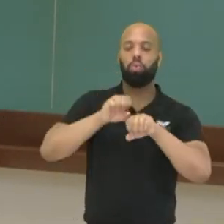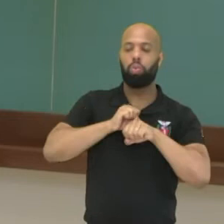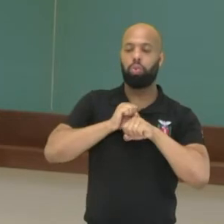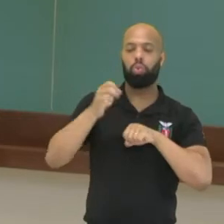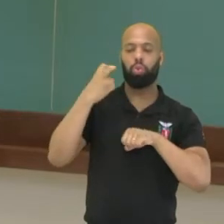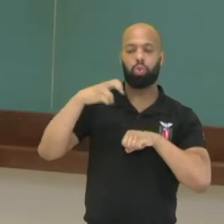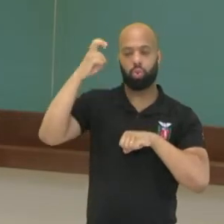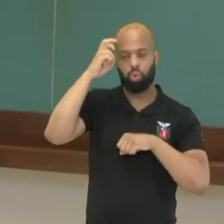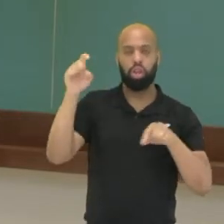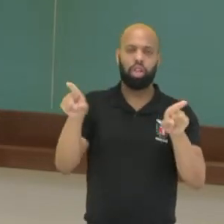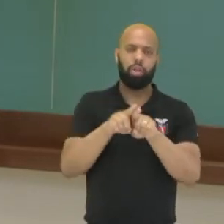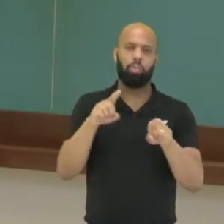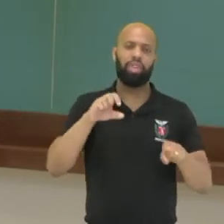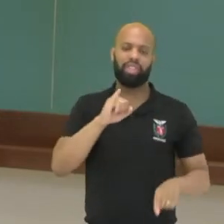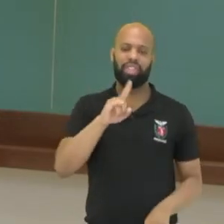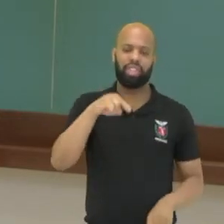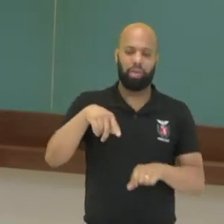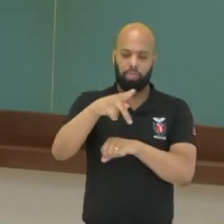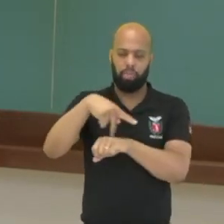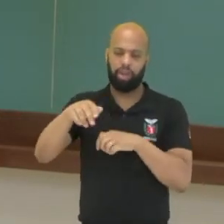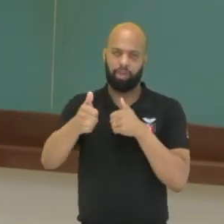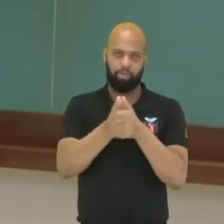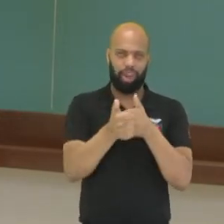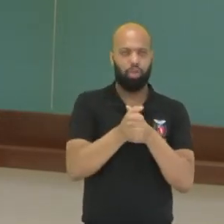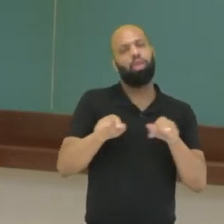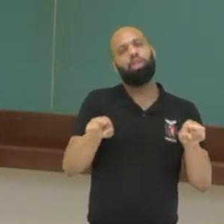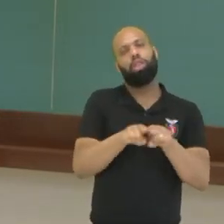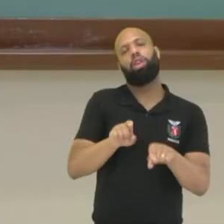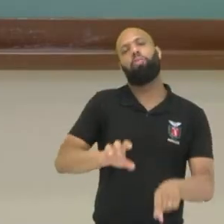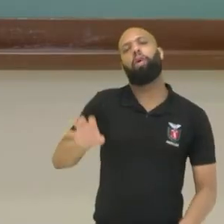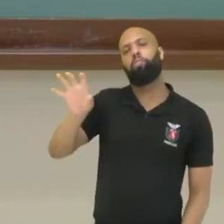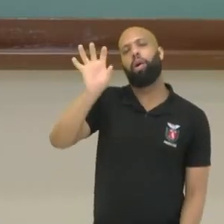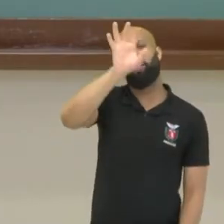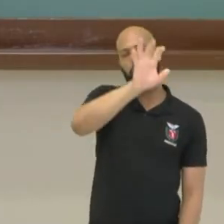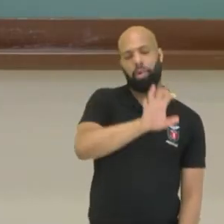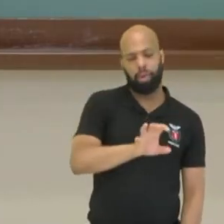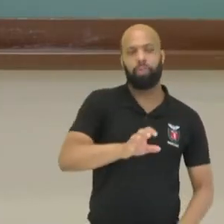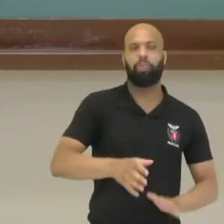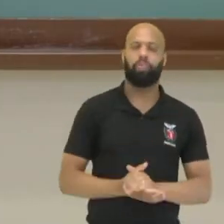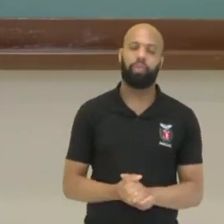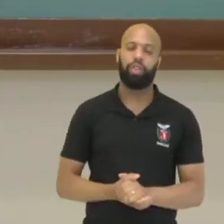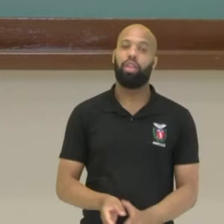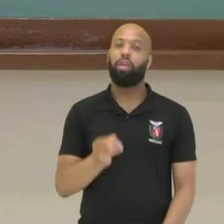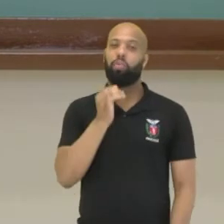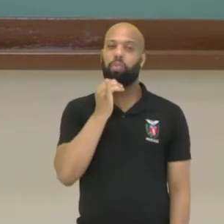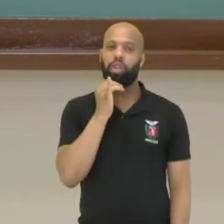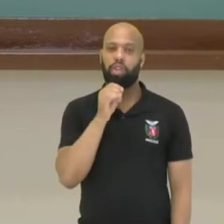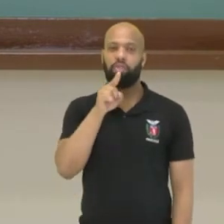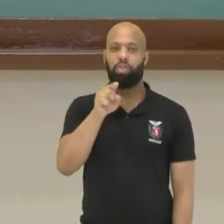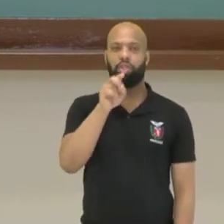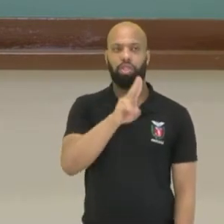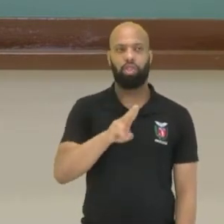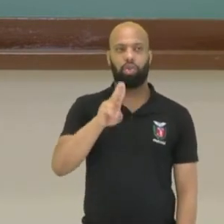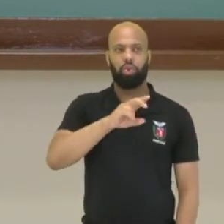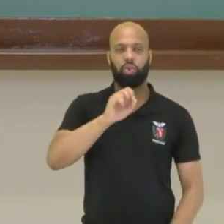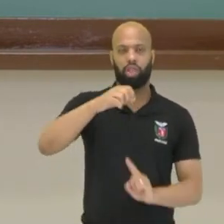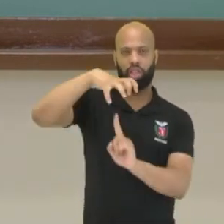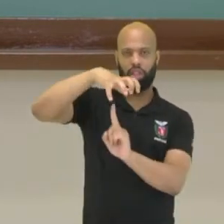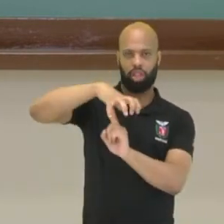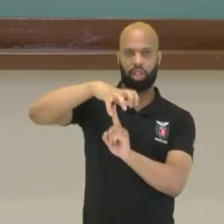pela proximidade geográfica com regiões. Por exemplo, você usa champignon ou